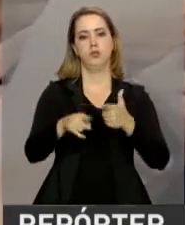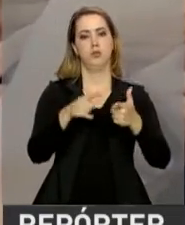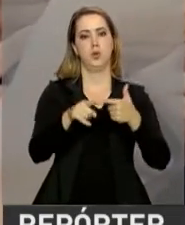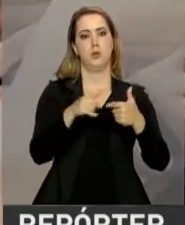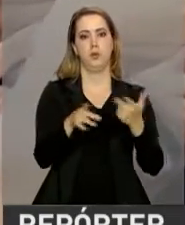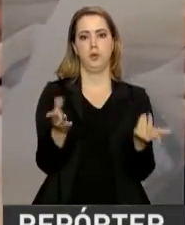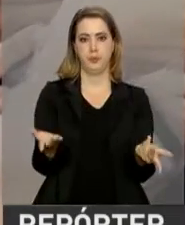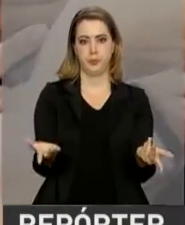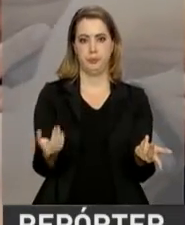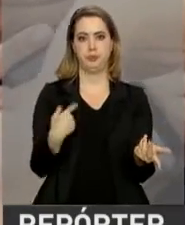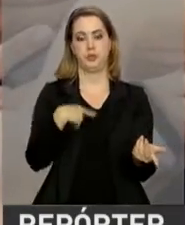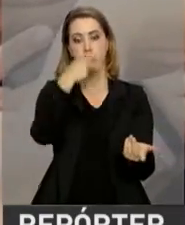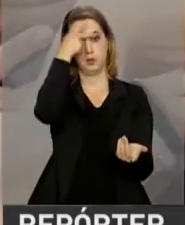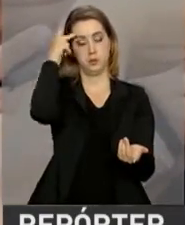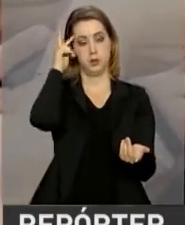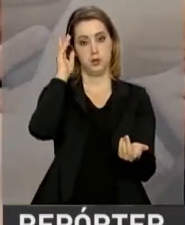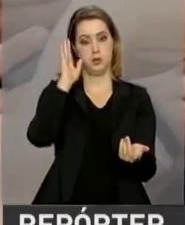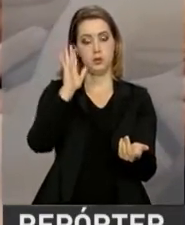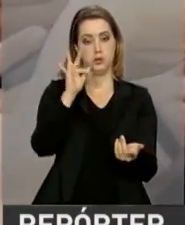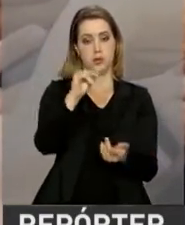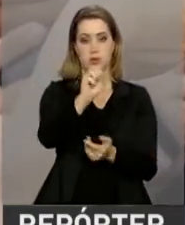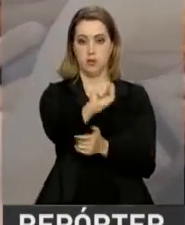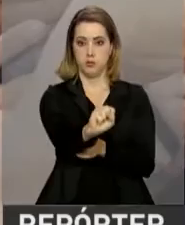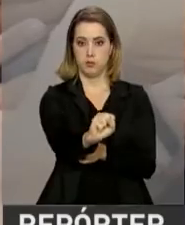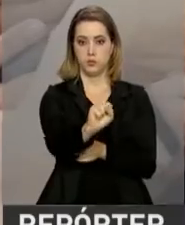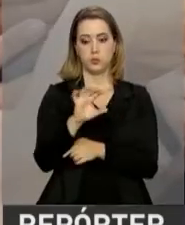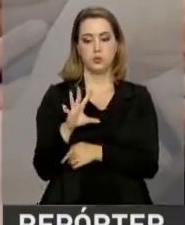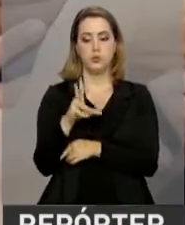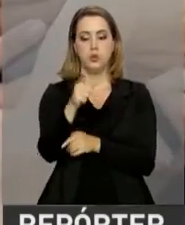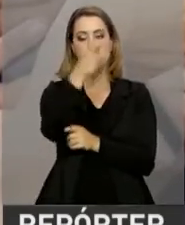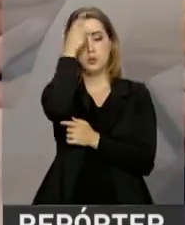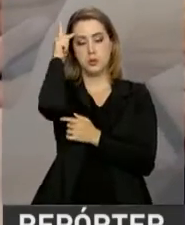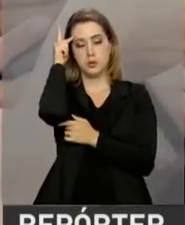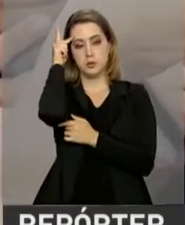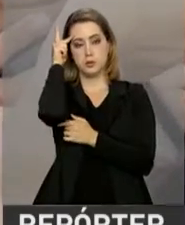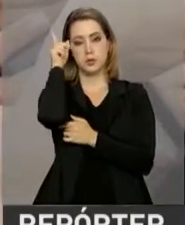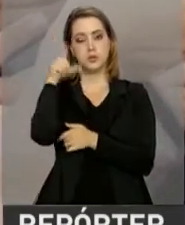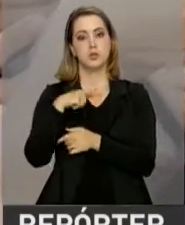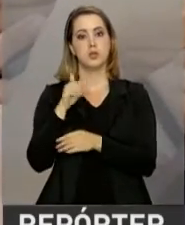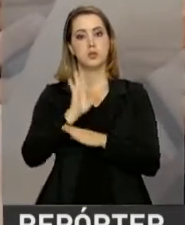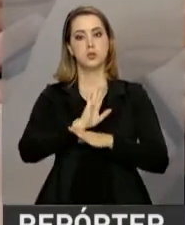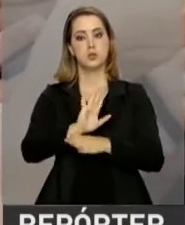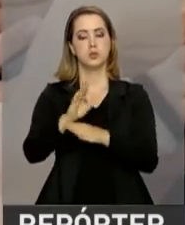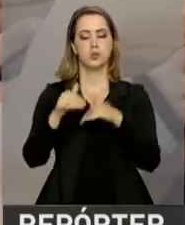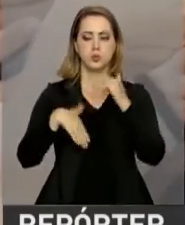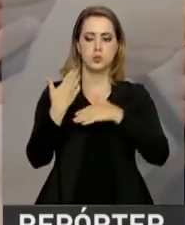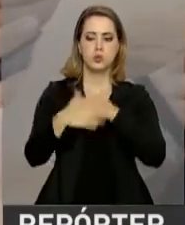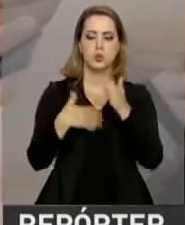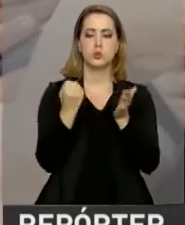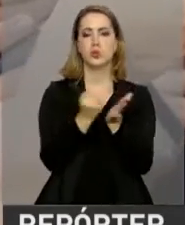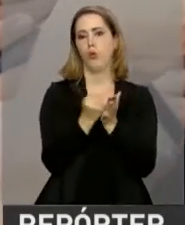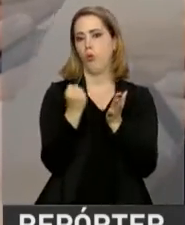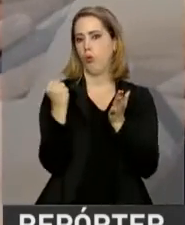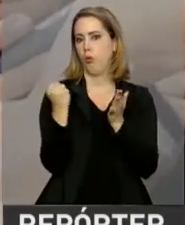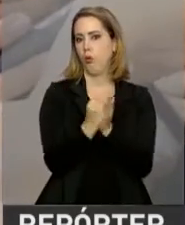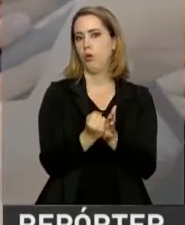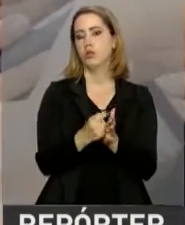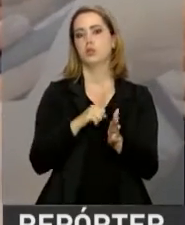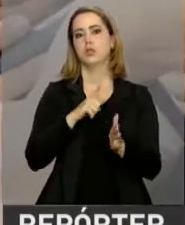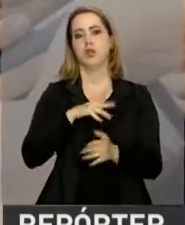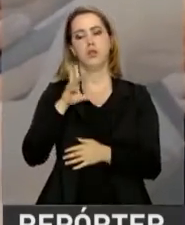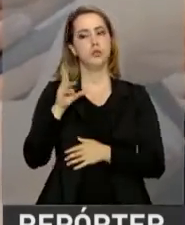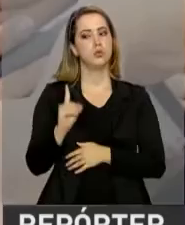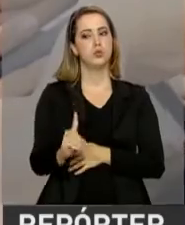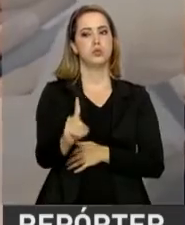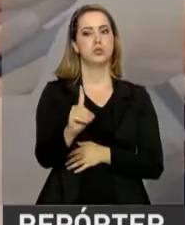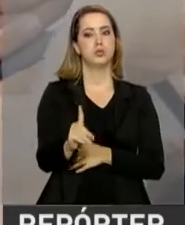os beneficiários do fiéis então todos eles serão preservados nos seus direitos e terão a garantia